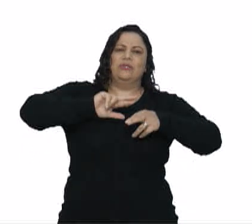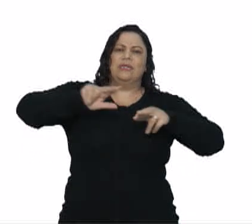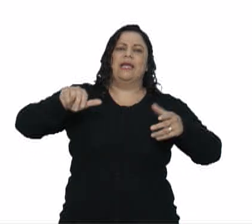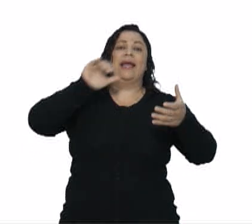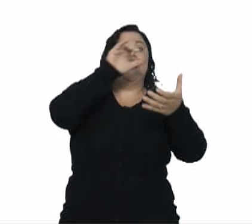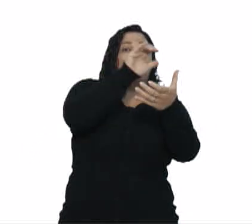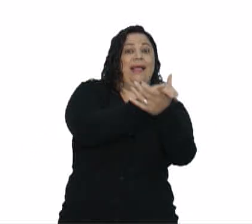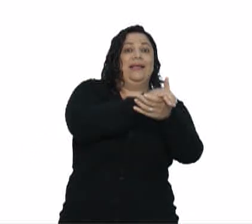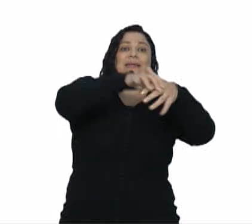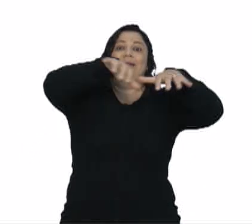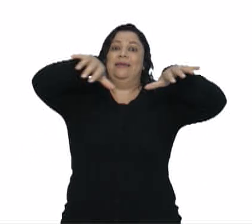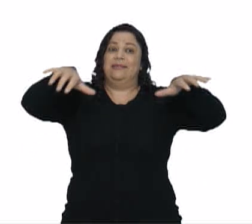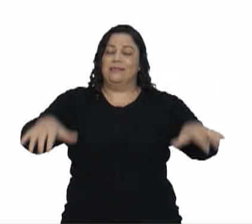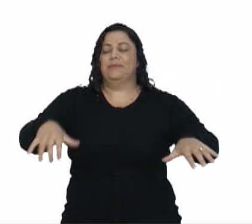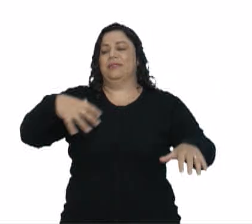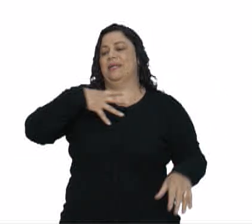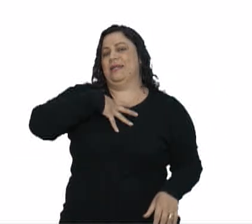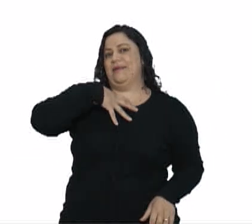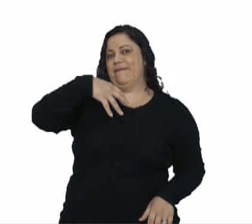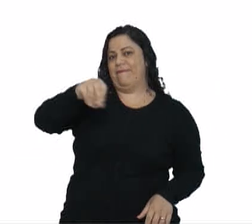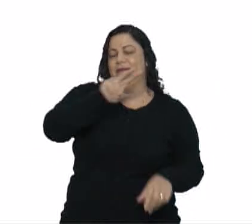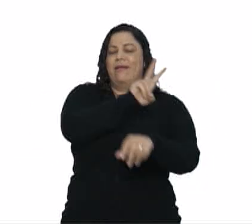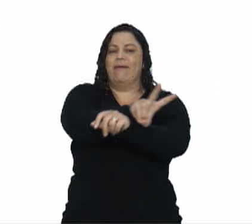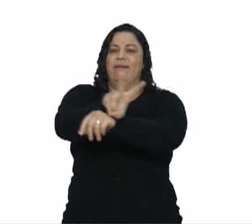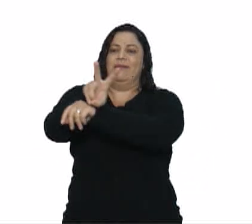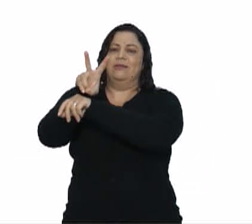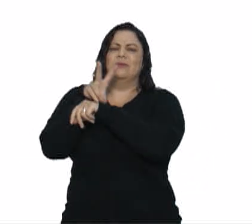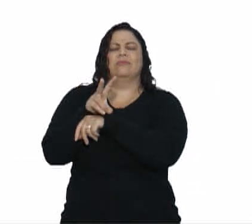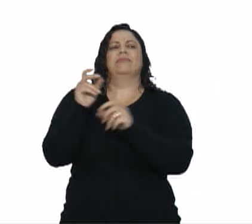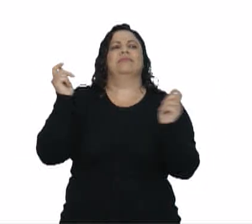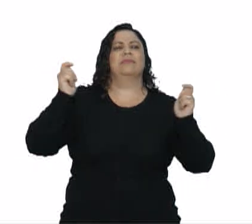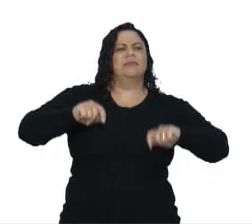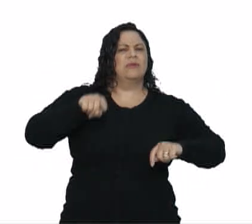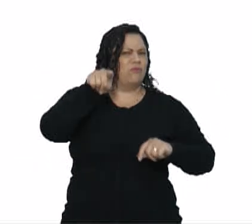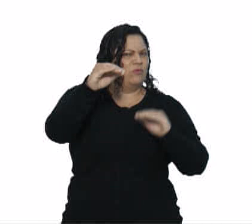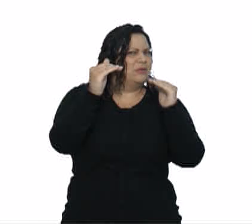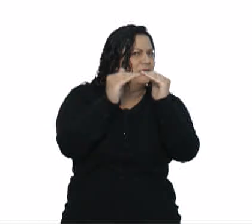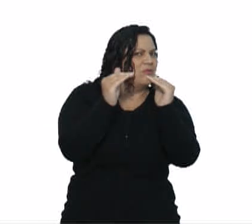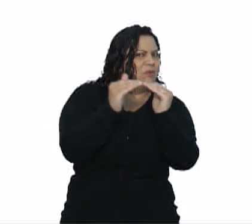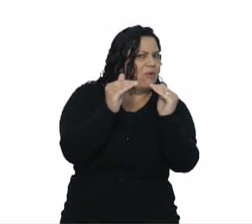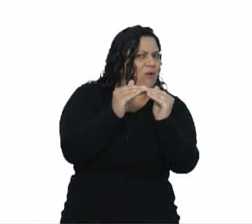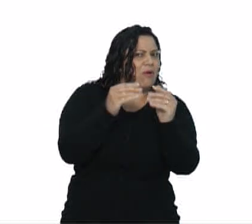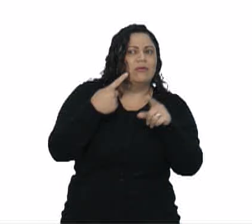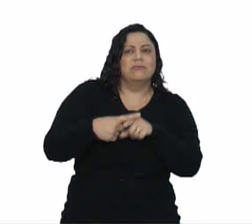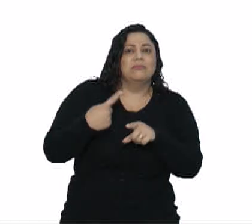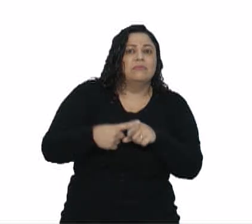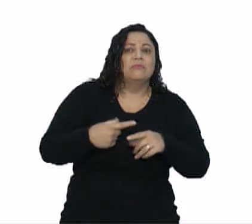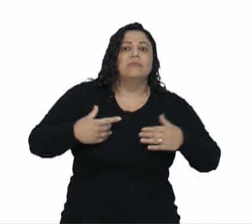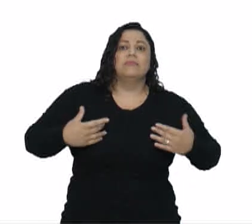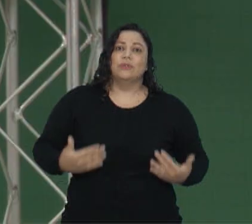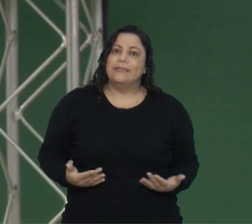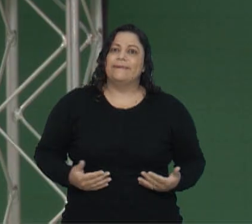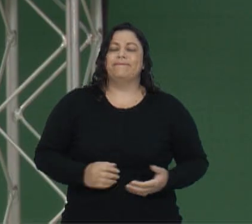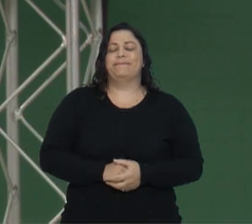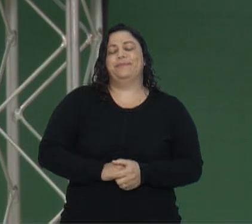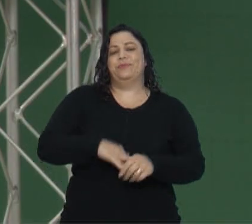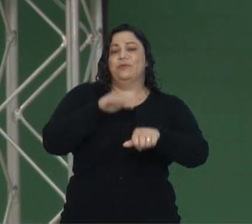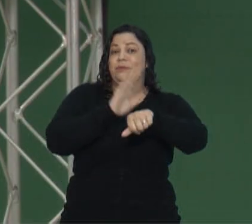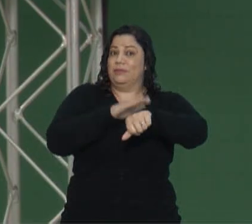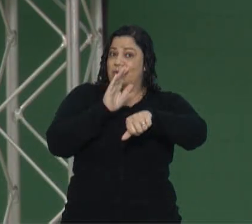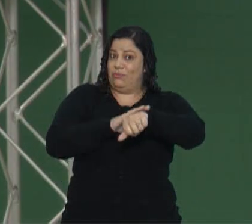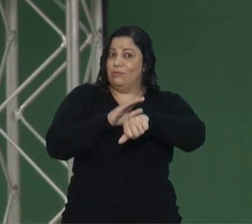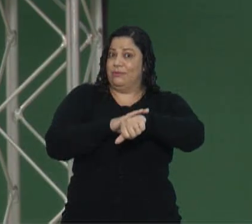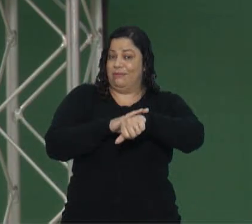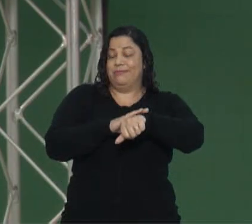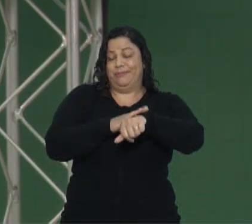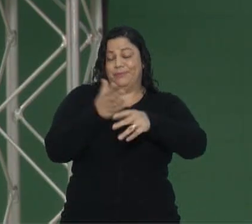separar, ter filhos e depois protegê-los. Você concorda com isso e por quê? Eu vou te dar um tempo, né? Uma pergunta